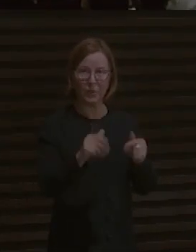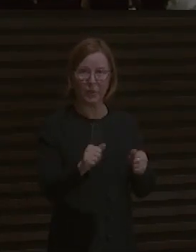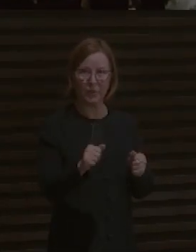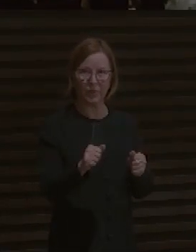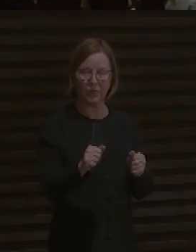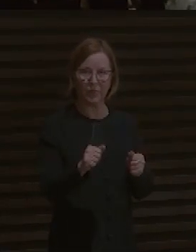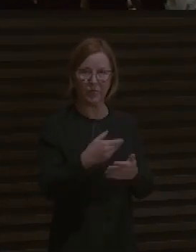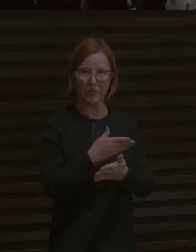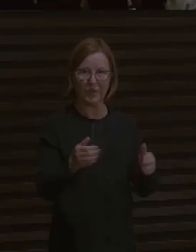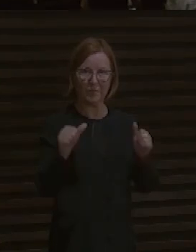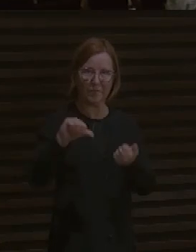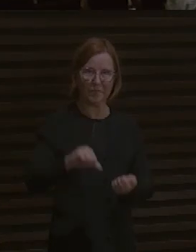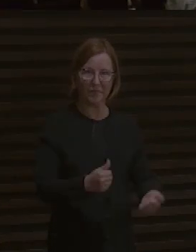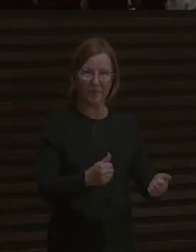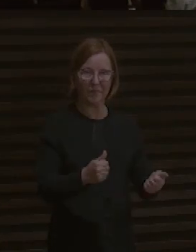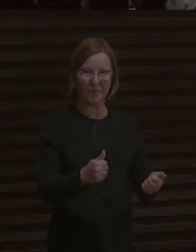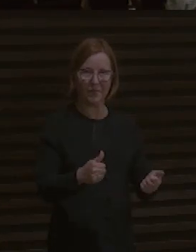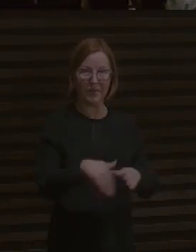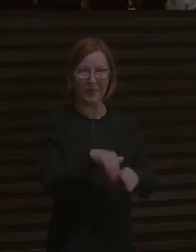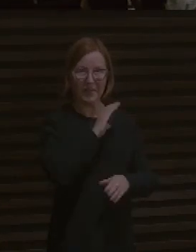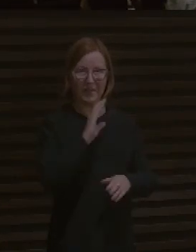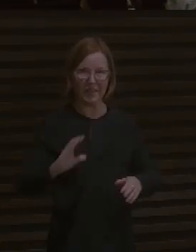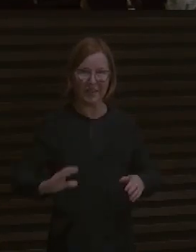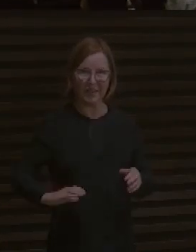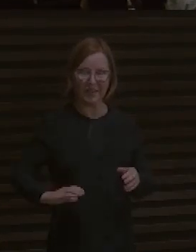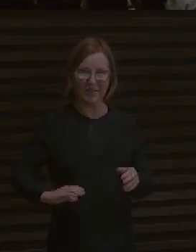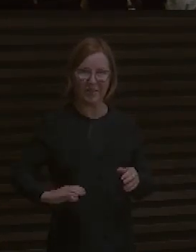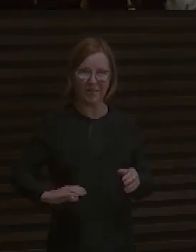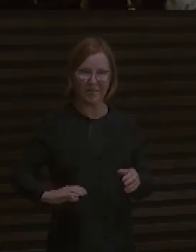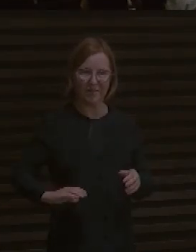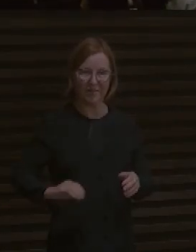todos, quantos fostes batizados,